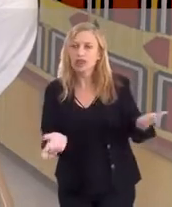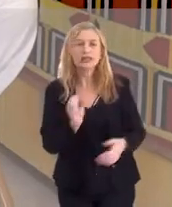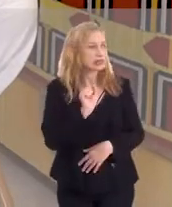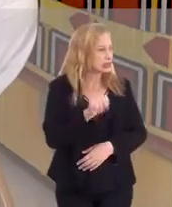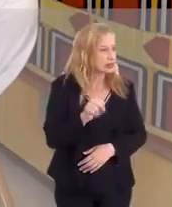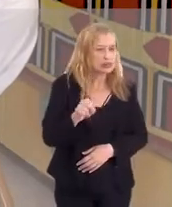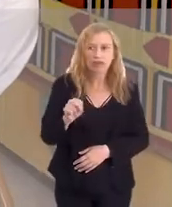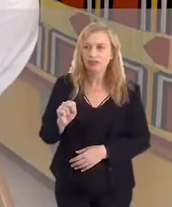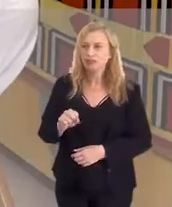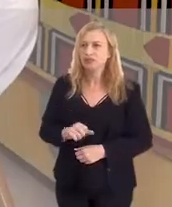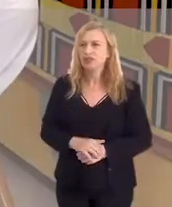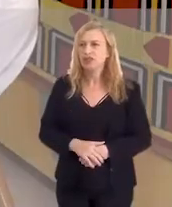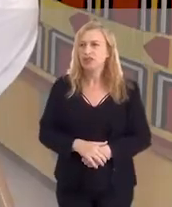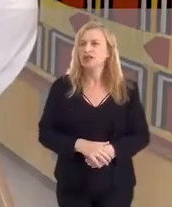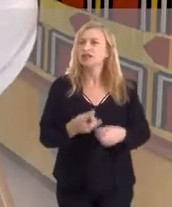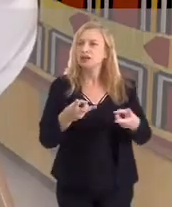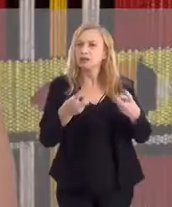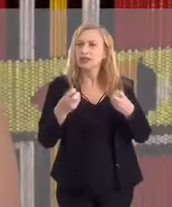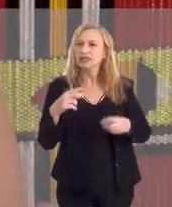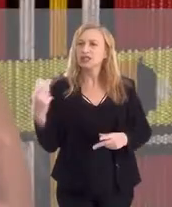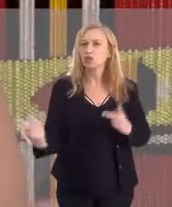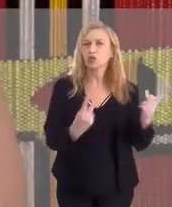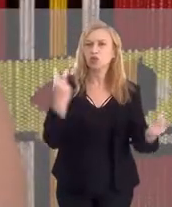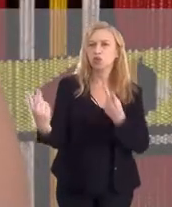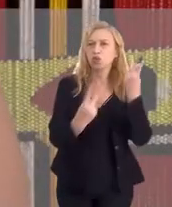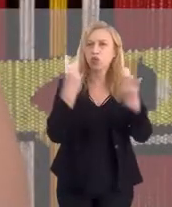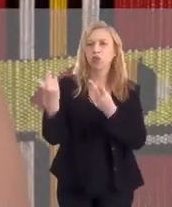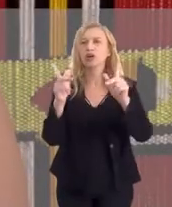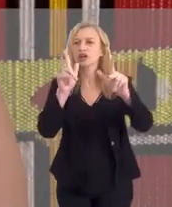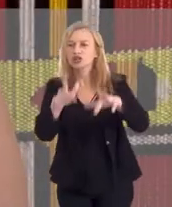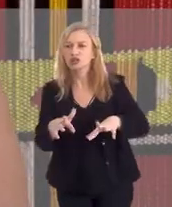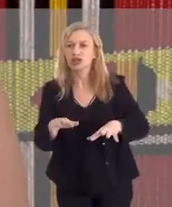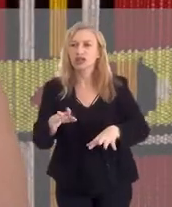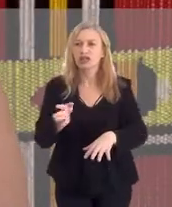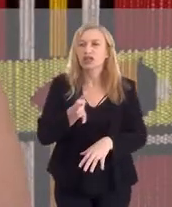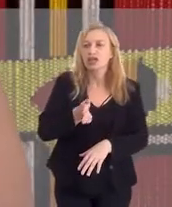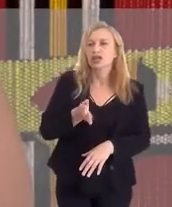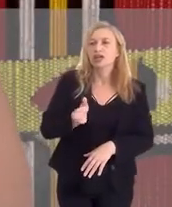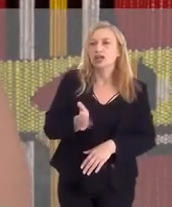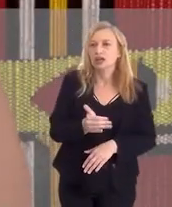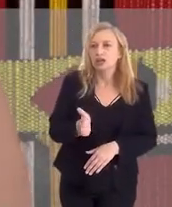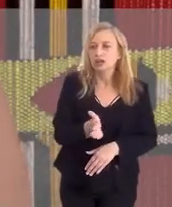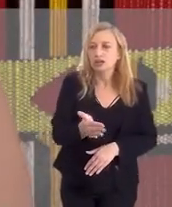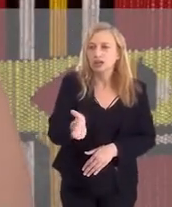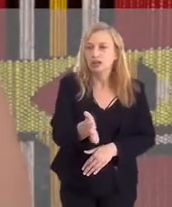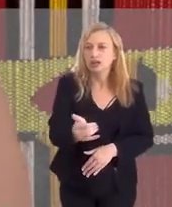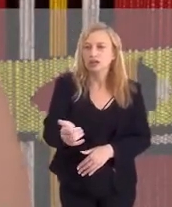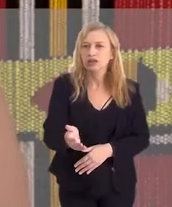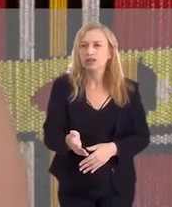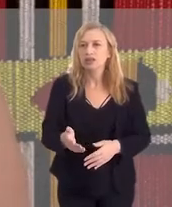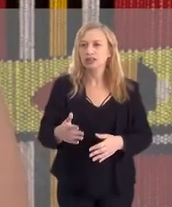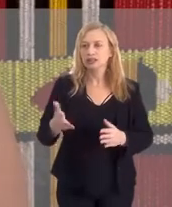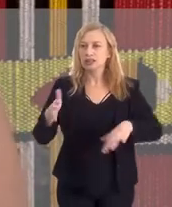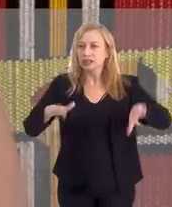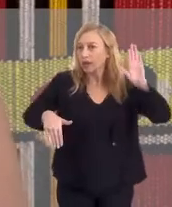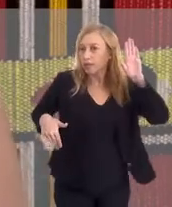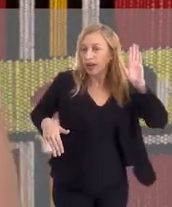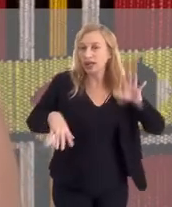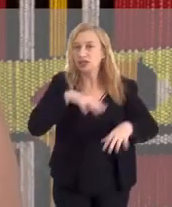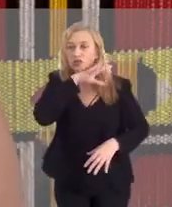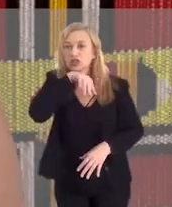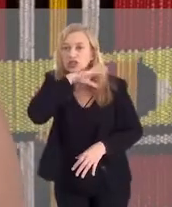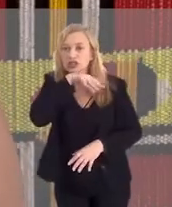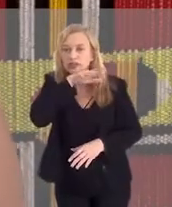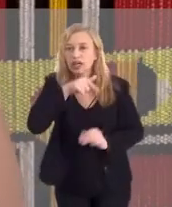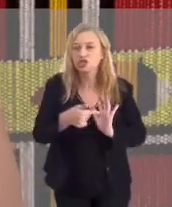porque não sei se você percebe, o vento está diferente, é tubarão na praia, coisa que não tem, então até os